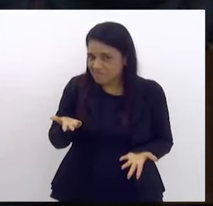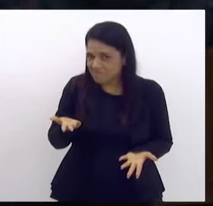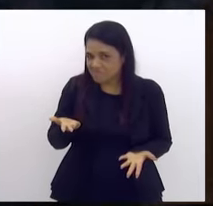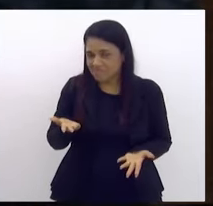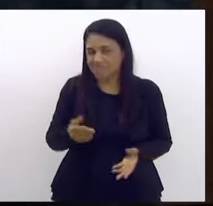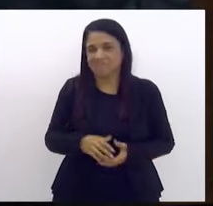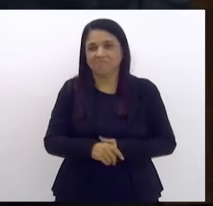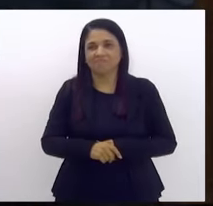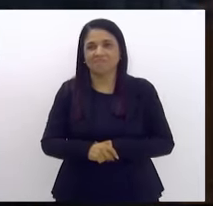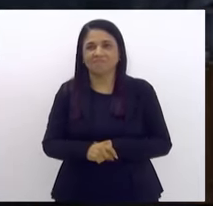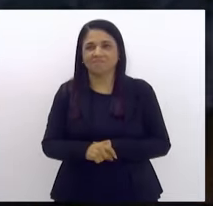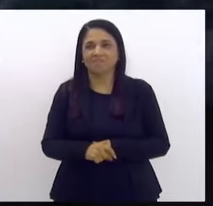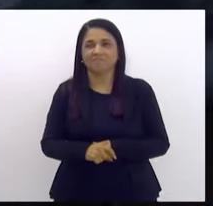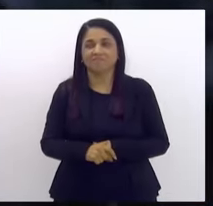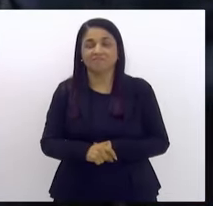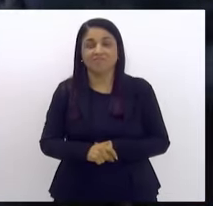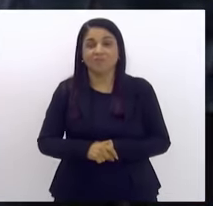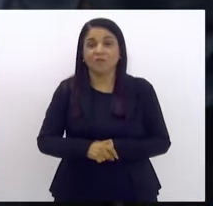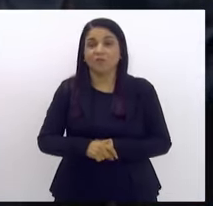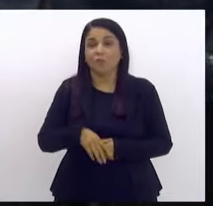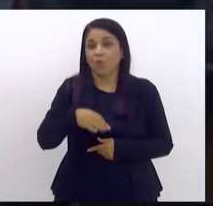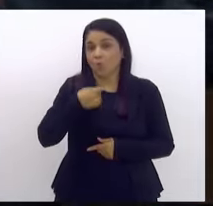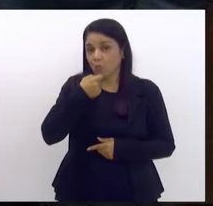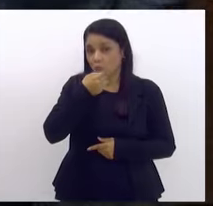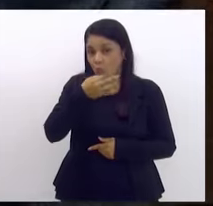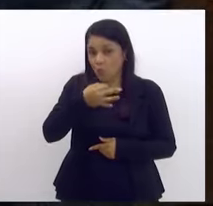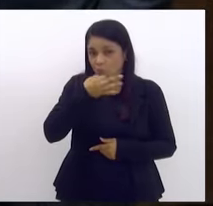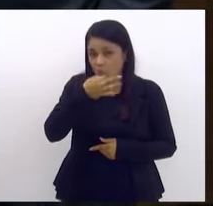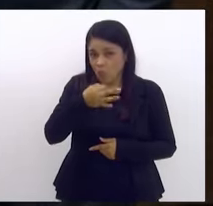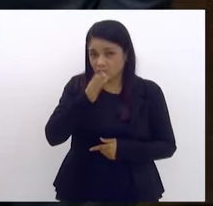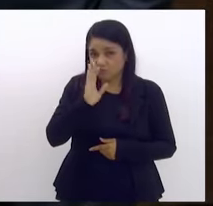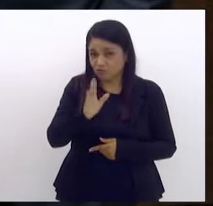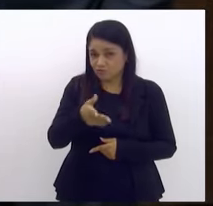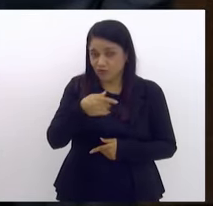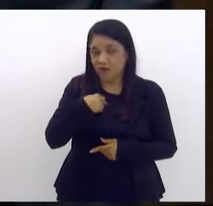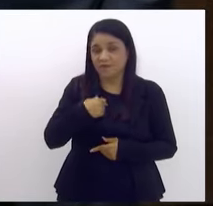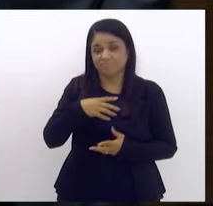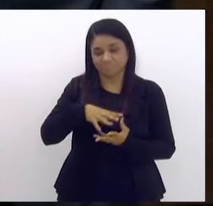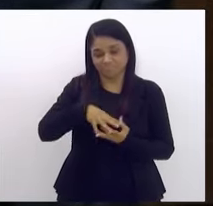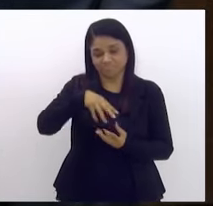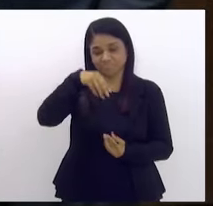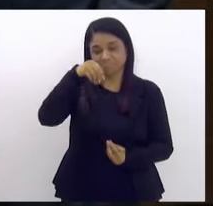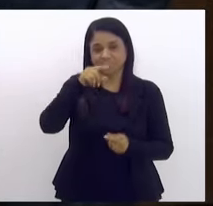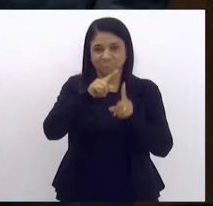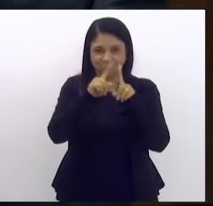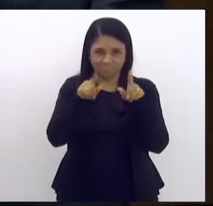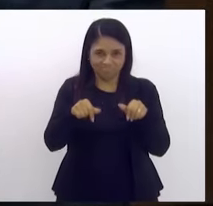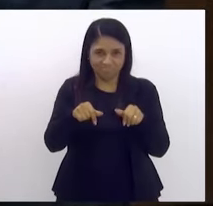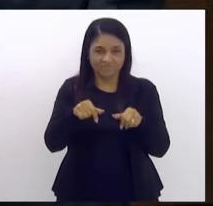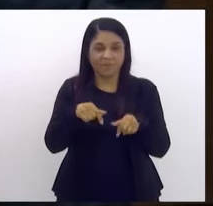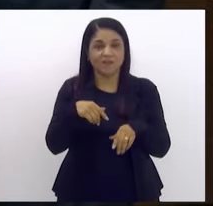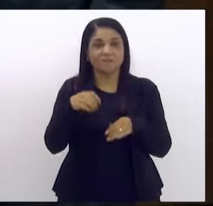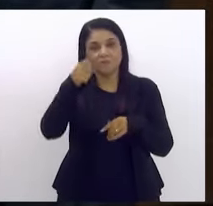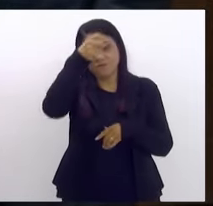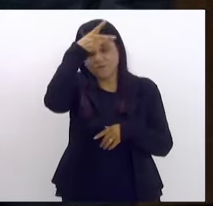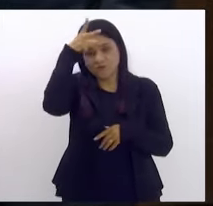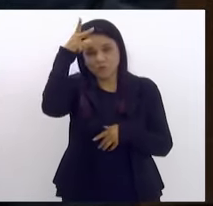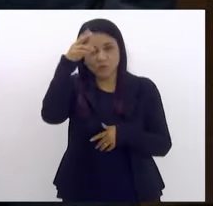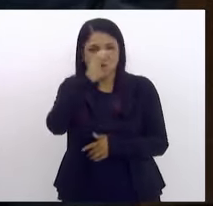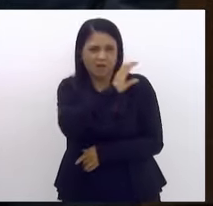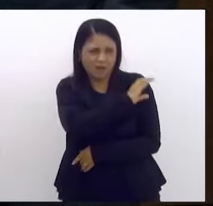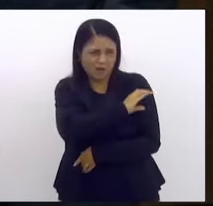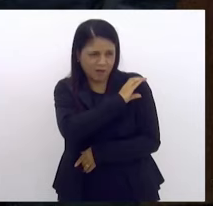Presidente, o áudio já diz tudo. Funcionalismo fantasma na prefeitura de Campos. O que ele fala que